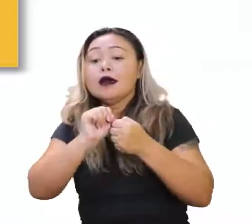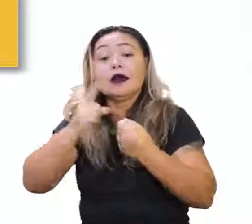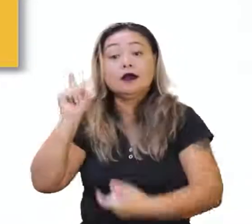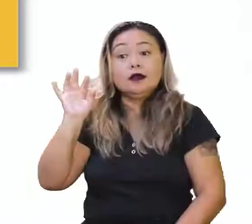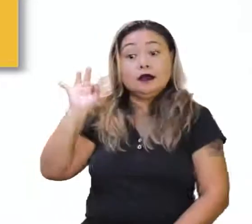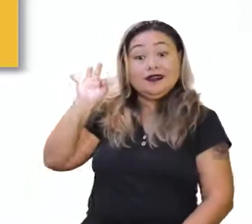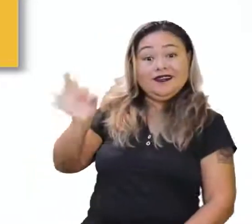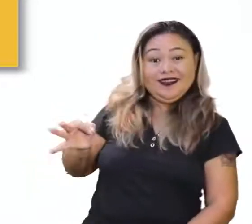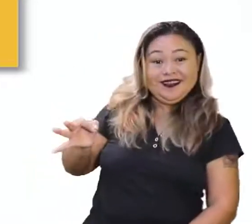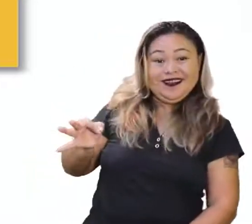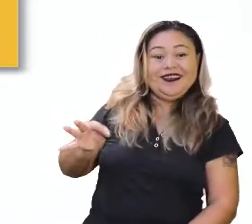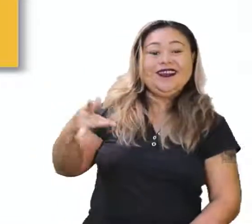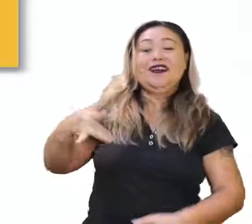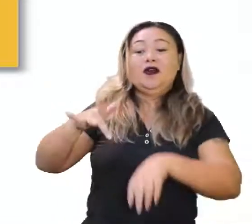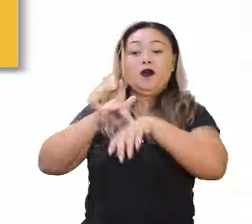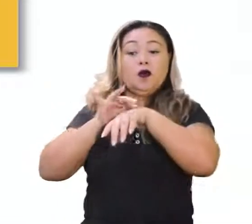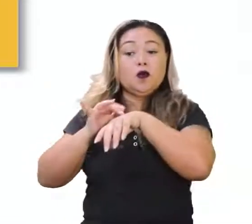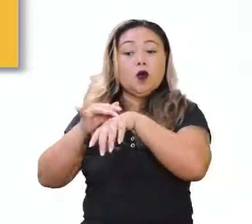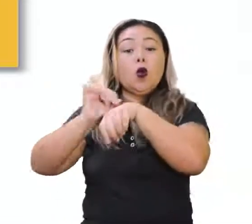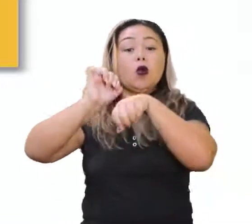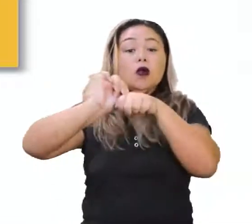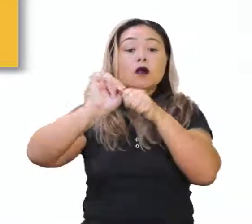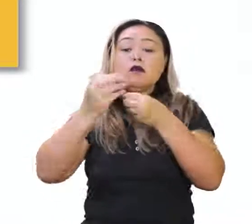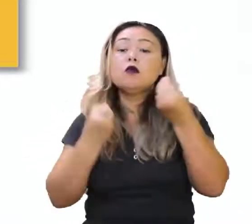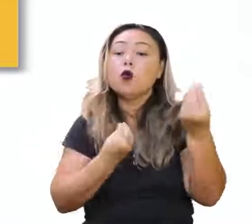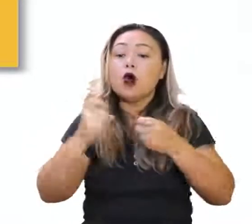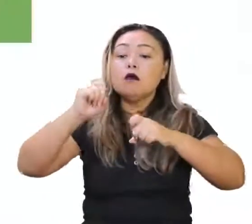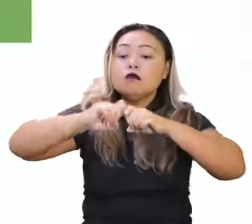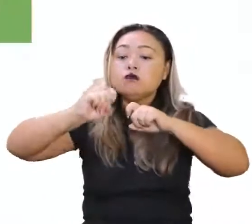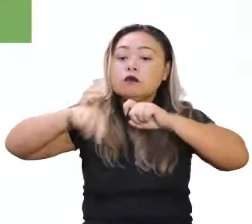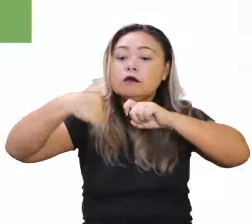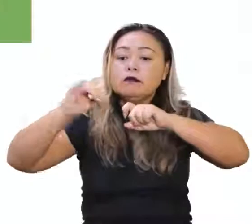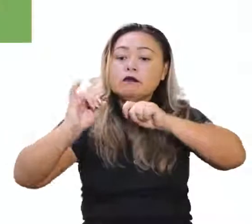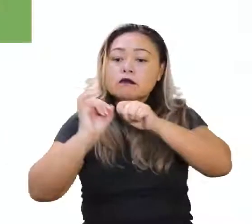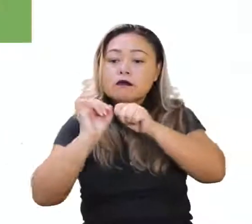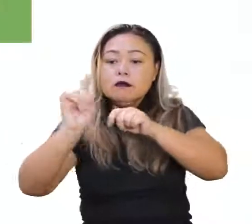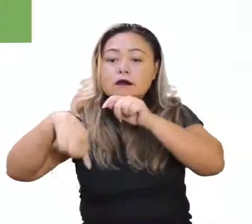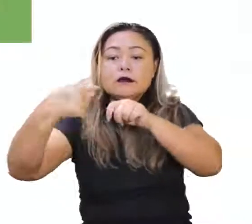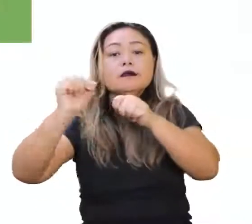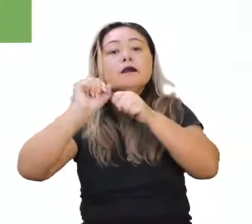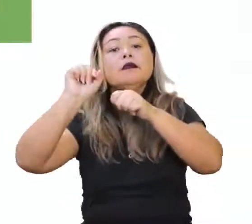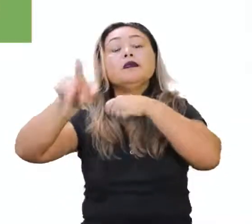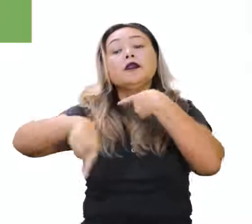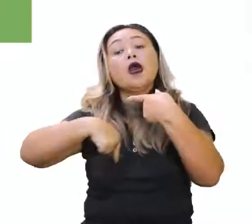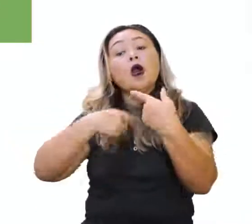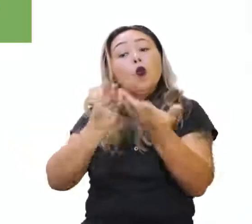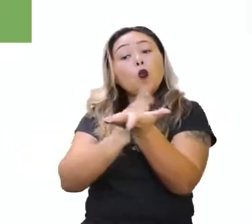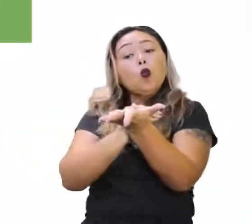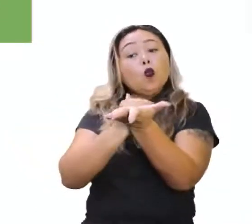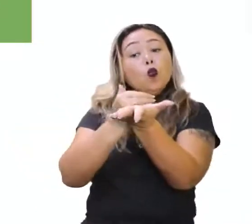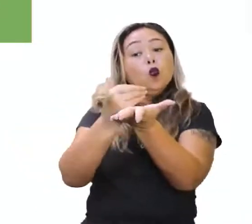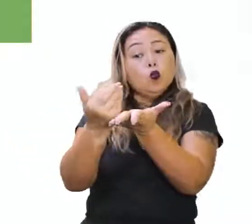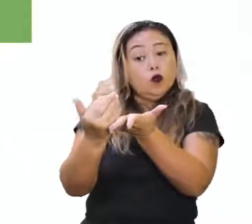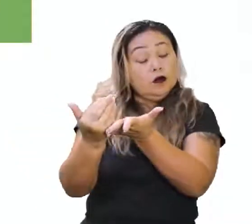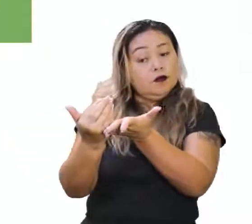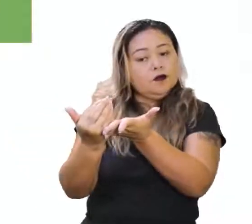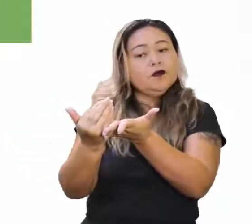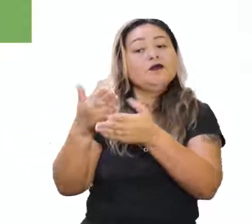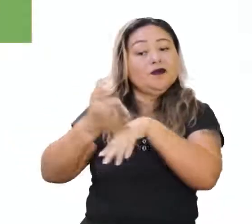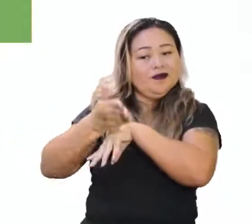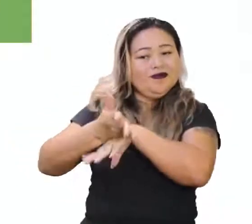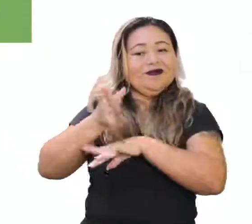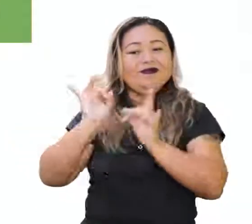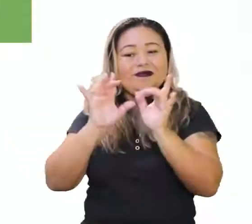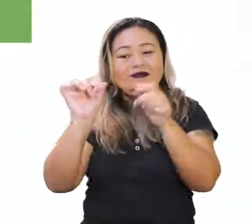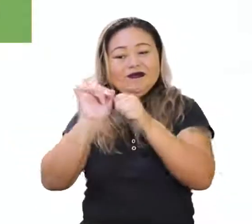que tá certo, doenças e manejo de reprodução. Então vamos iniciando aqui, Tivemos a